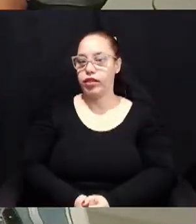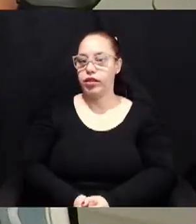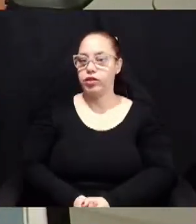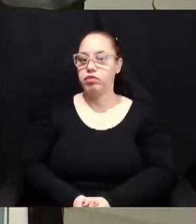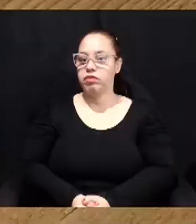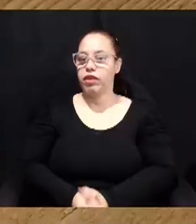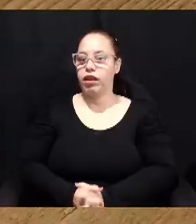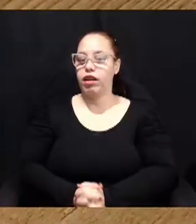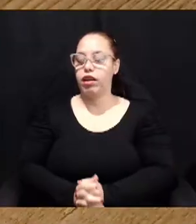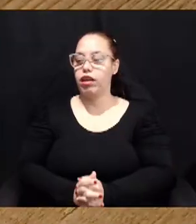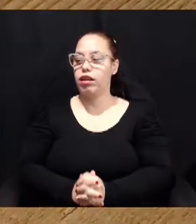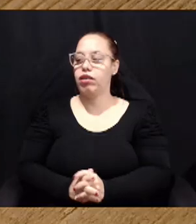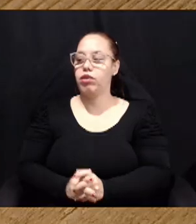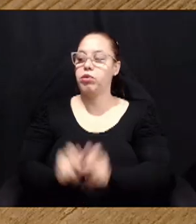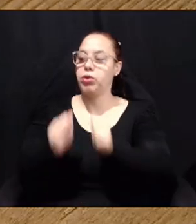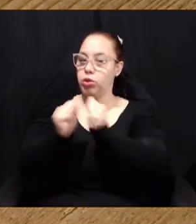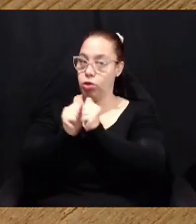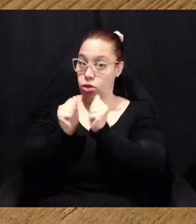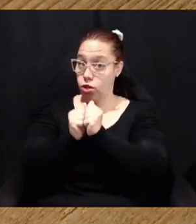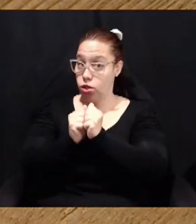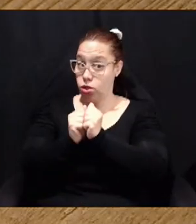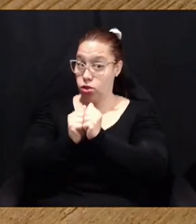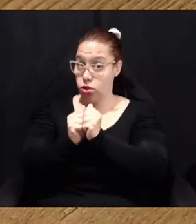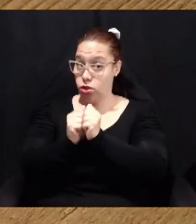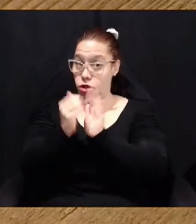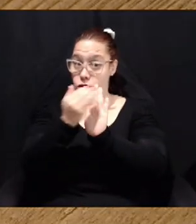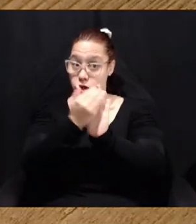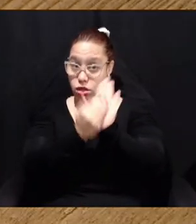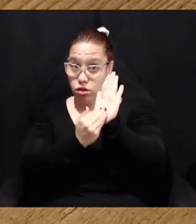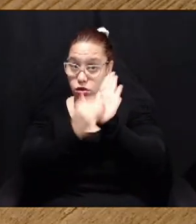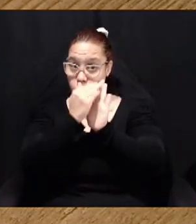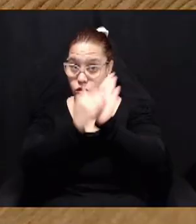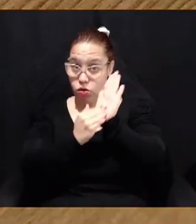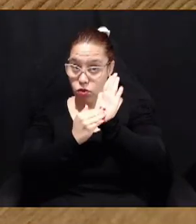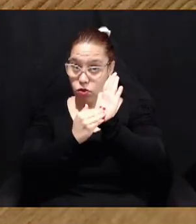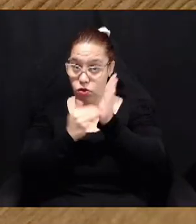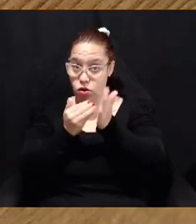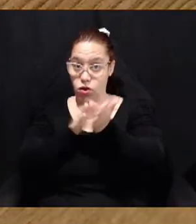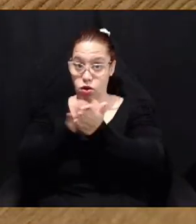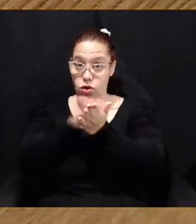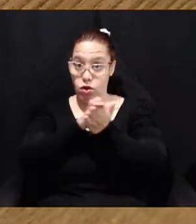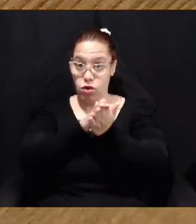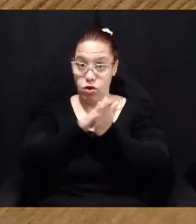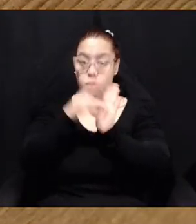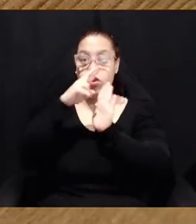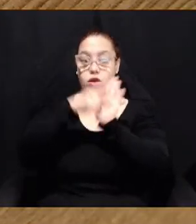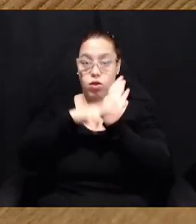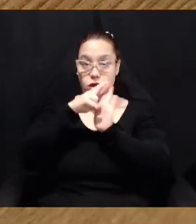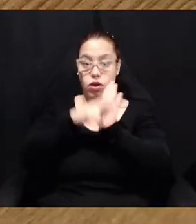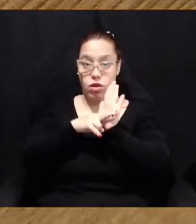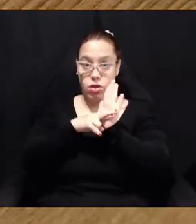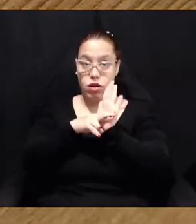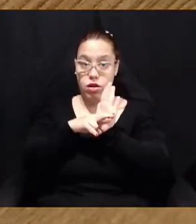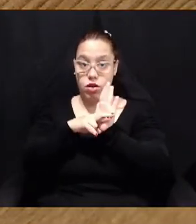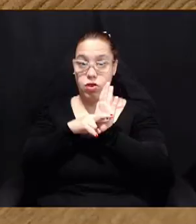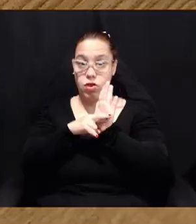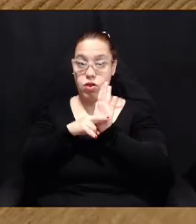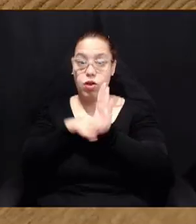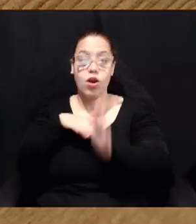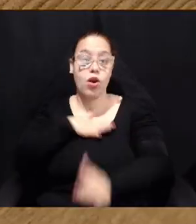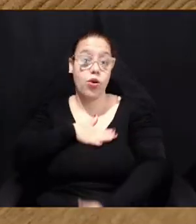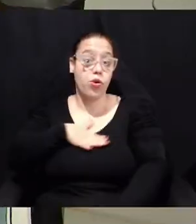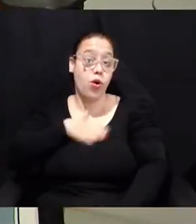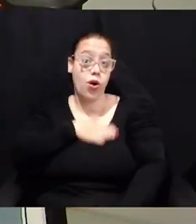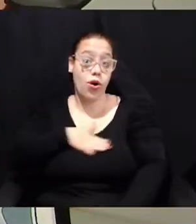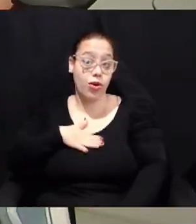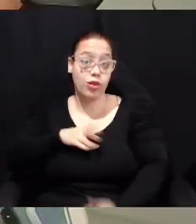misturado. Então, tem um baralho que é uma história em quadrinhos, um livro de receitas que é uma história em quadrinhos, né? Eu gosto de trazer essas multiplicidades